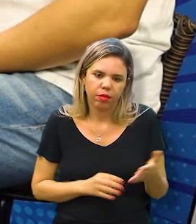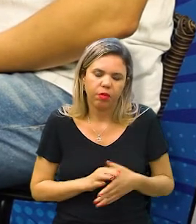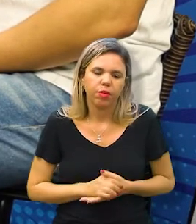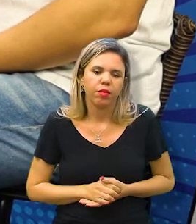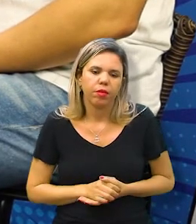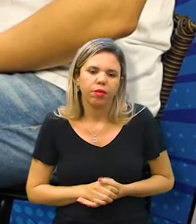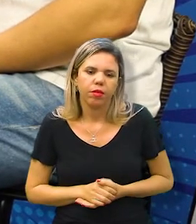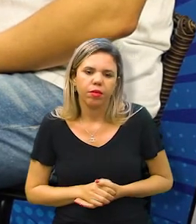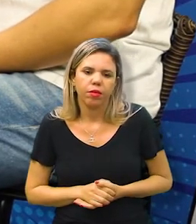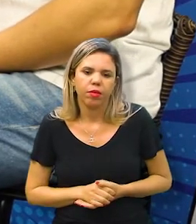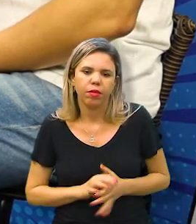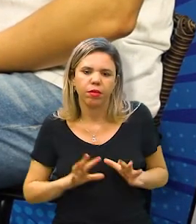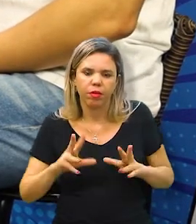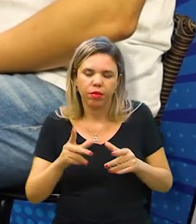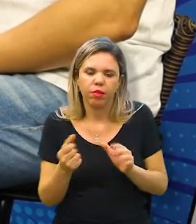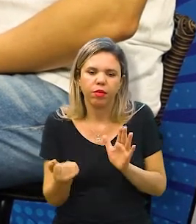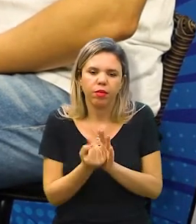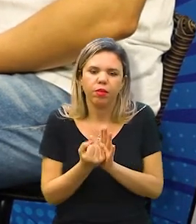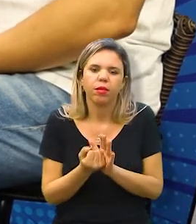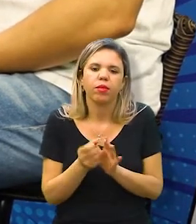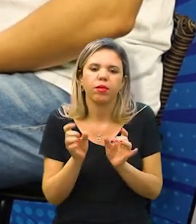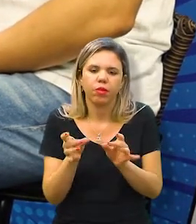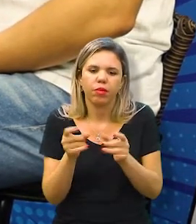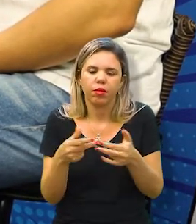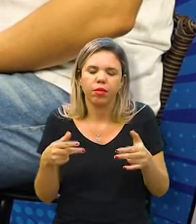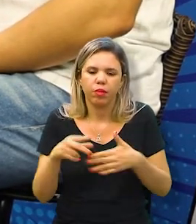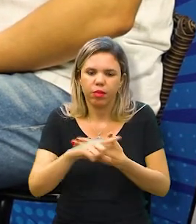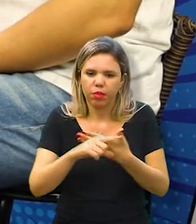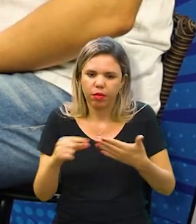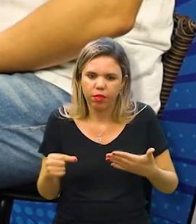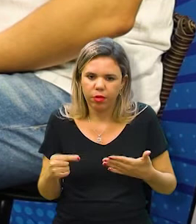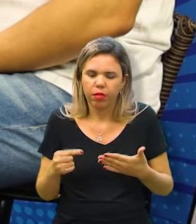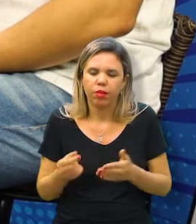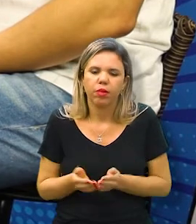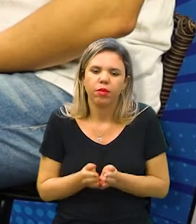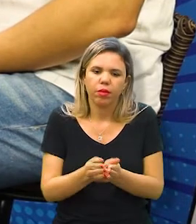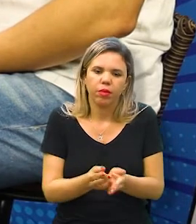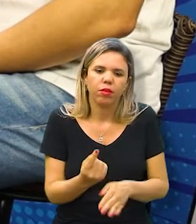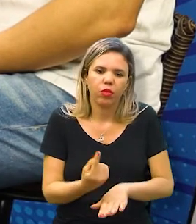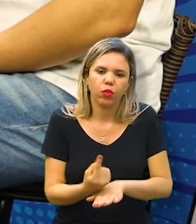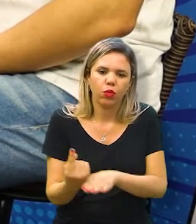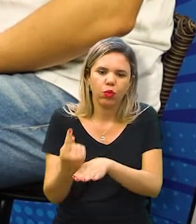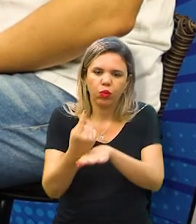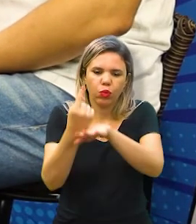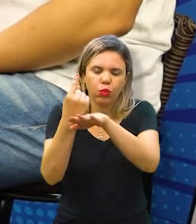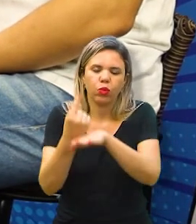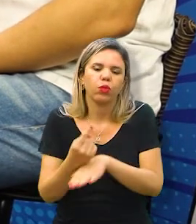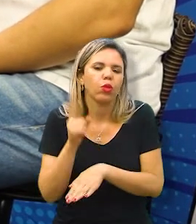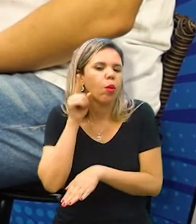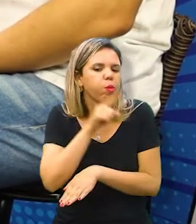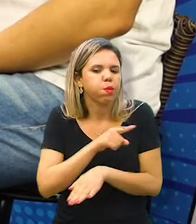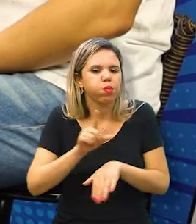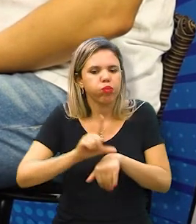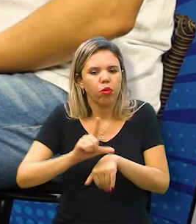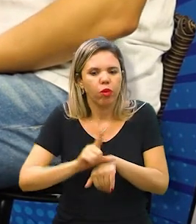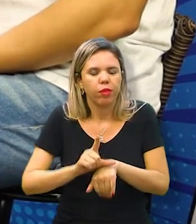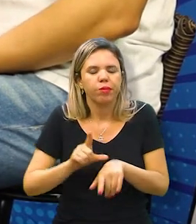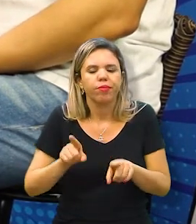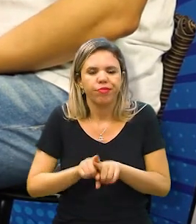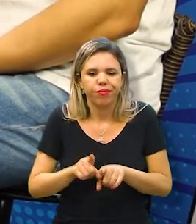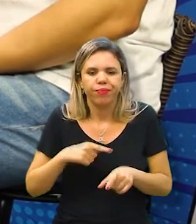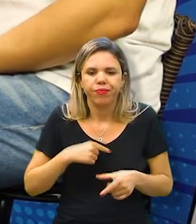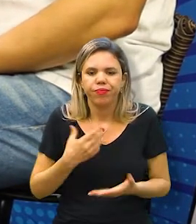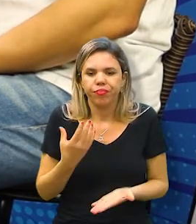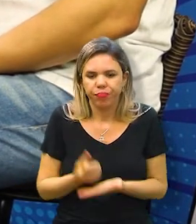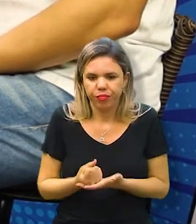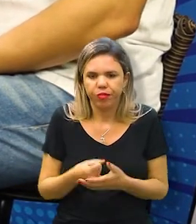Arcádia, e todos os marketplaces como a Amazon, Submarino, Americanas, enfim. E tem a